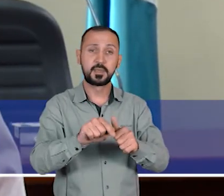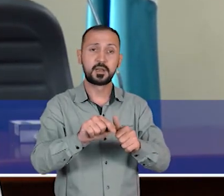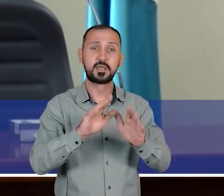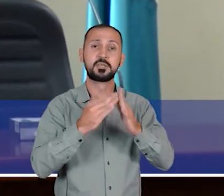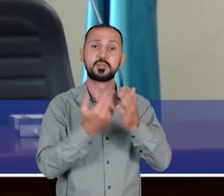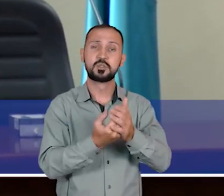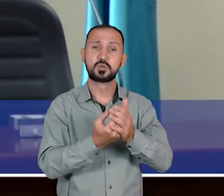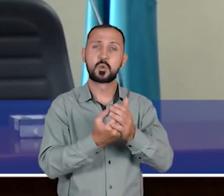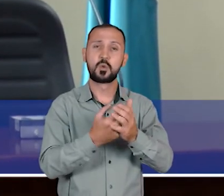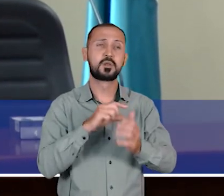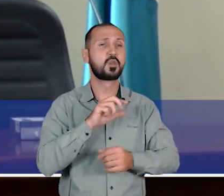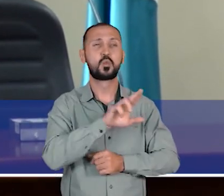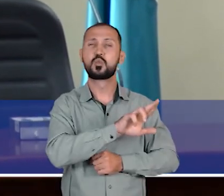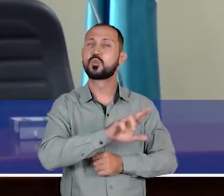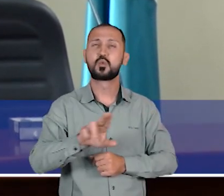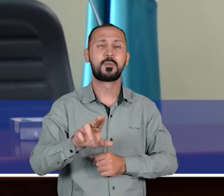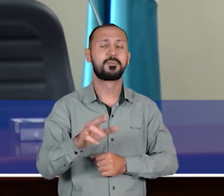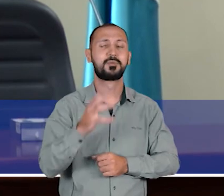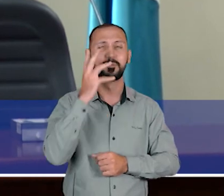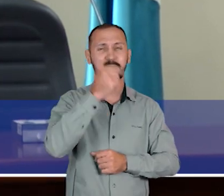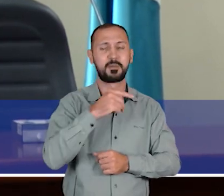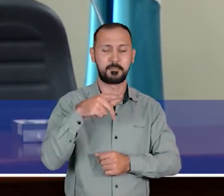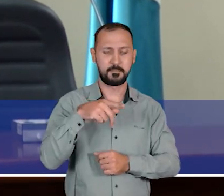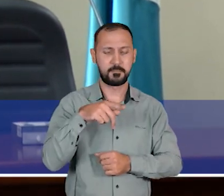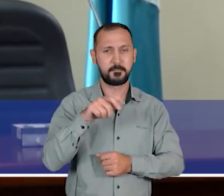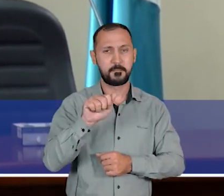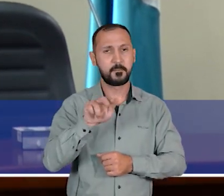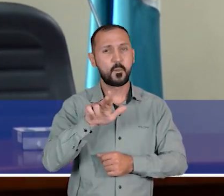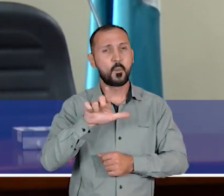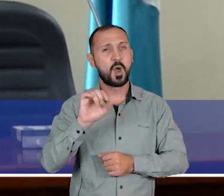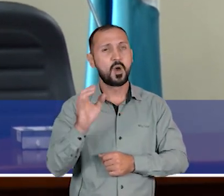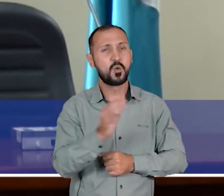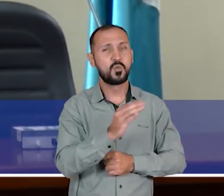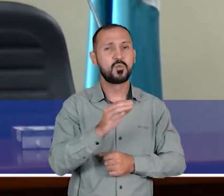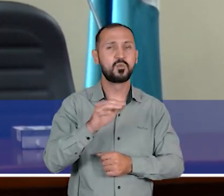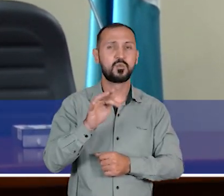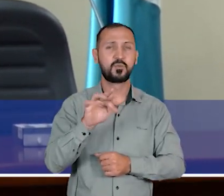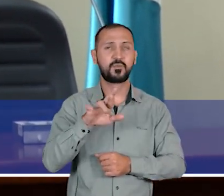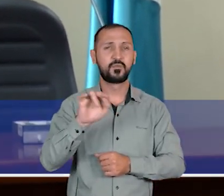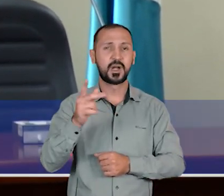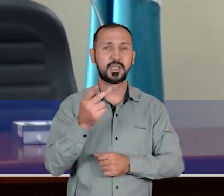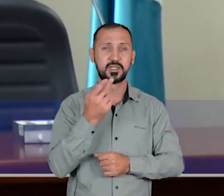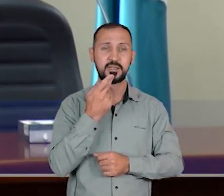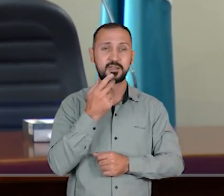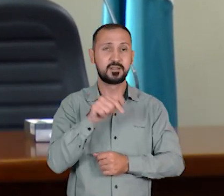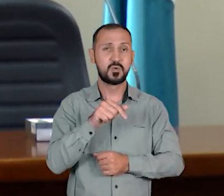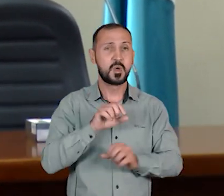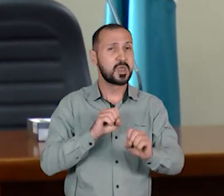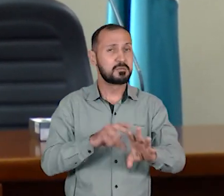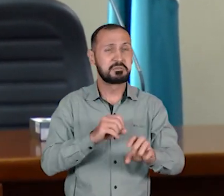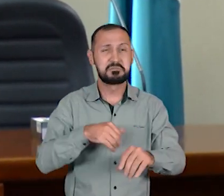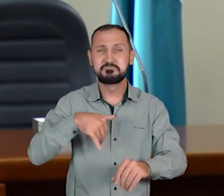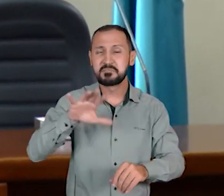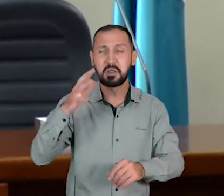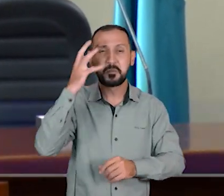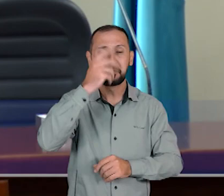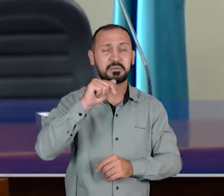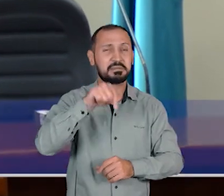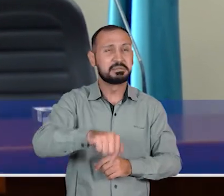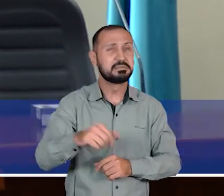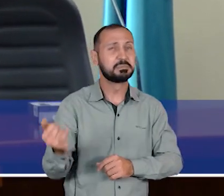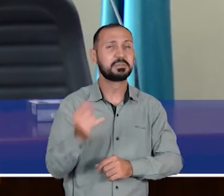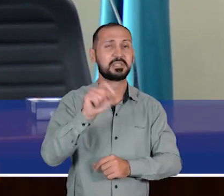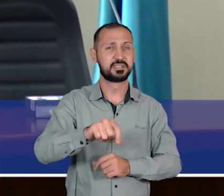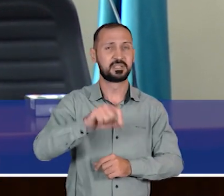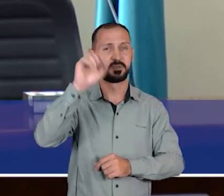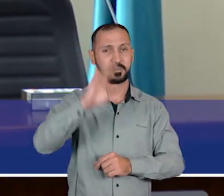importância dessa escola em particular, que tem um nome belíssimo, né? Paulo Freire, né, remete a gente a um dos maiores educadores que já tivemos